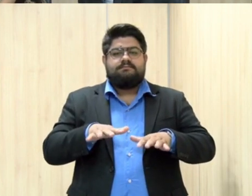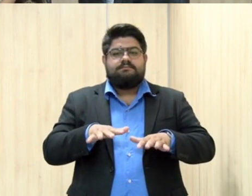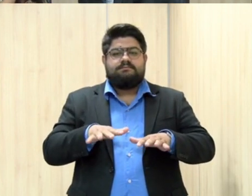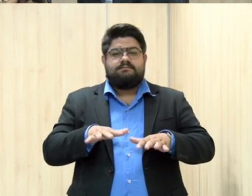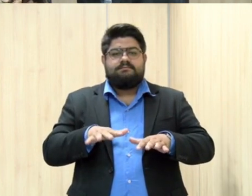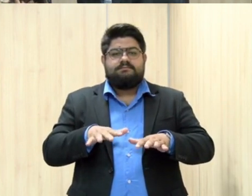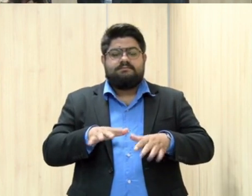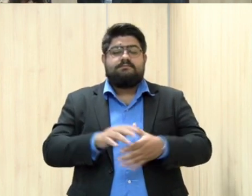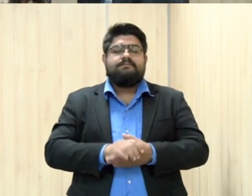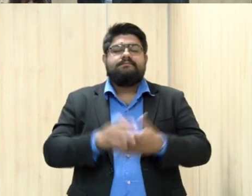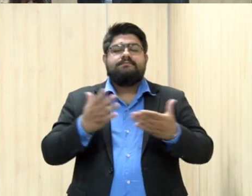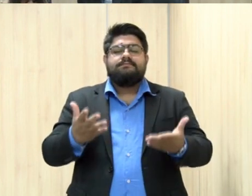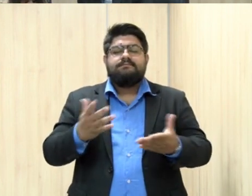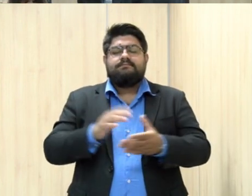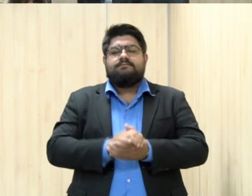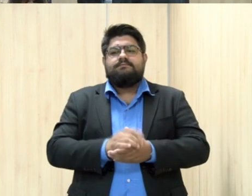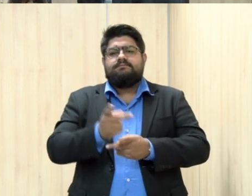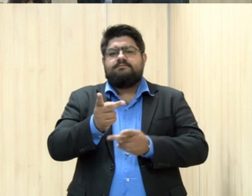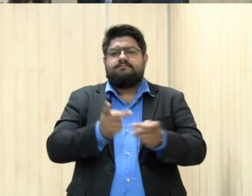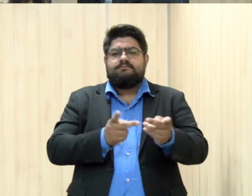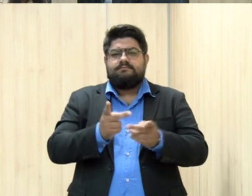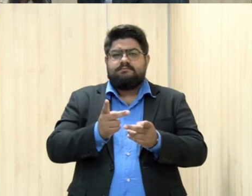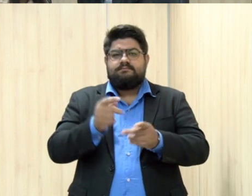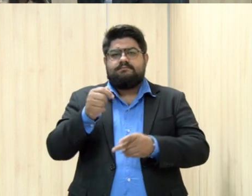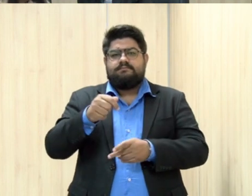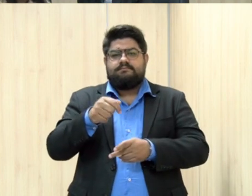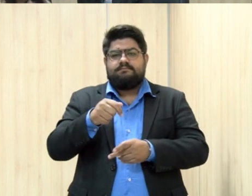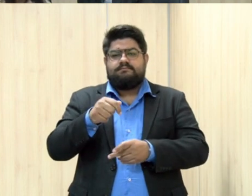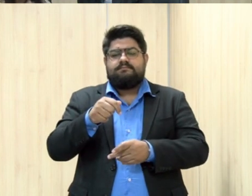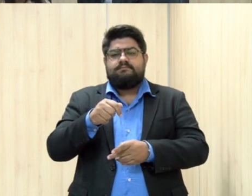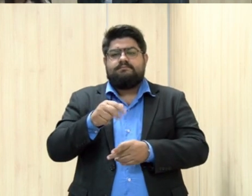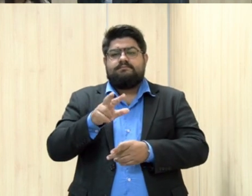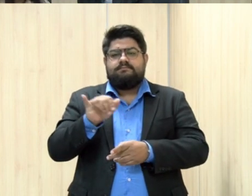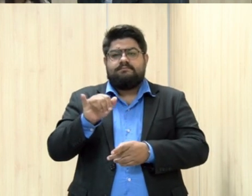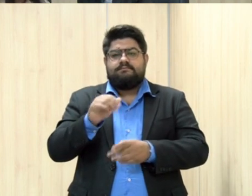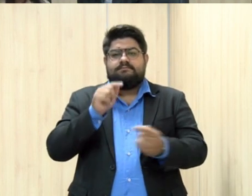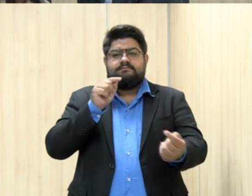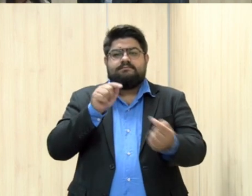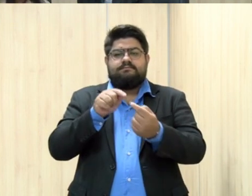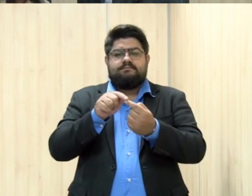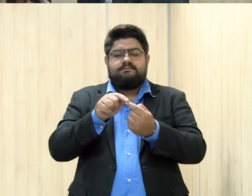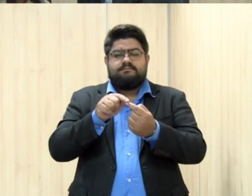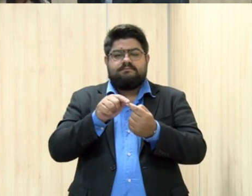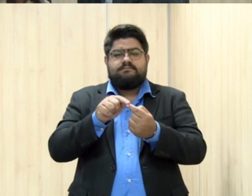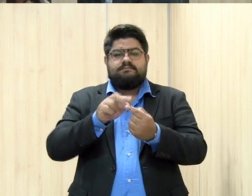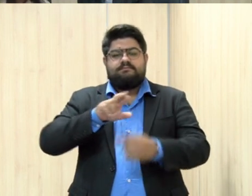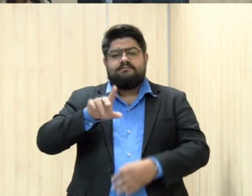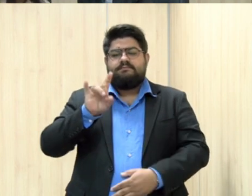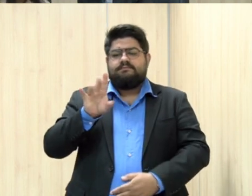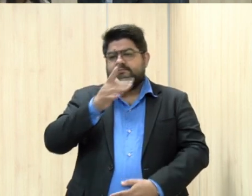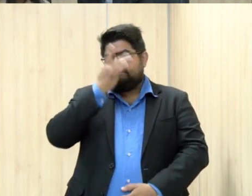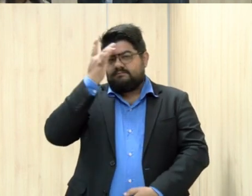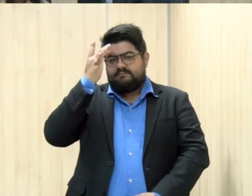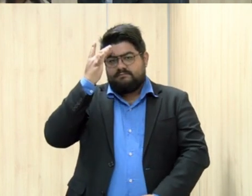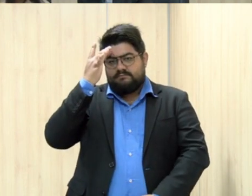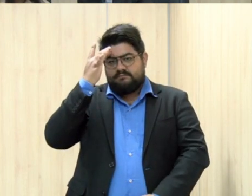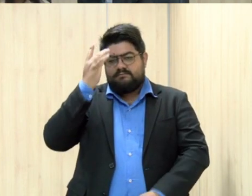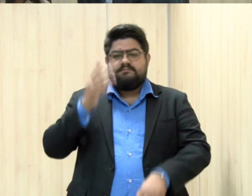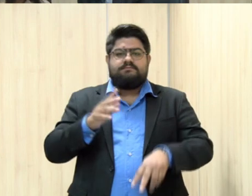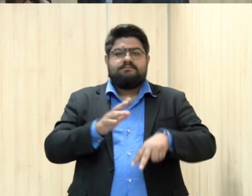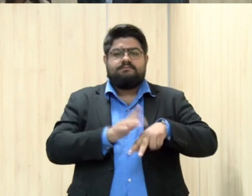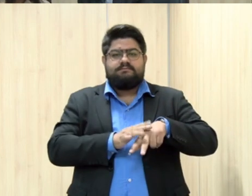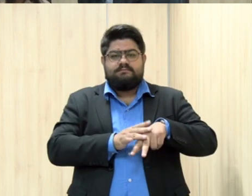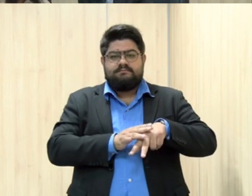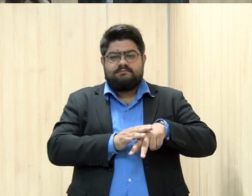sem sombra de dúvidas um projeto que vai aos anseios não apenas dos pacientes mas